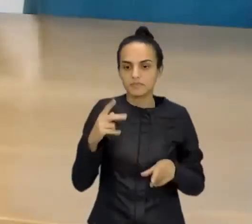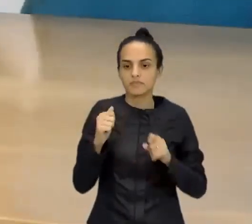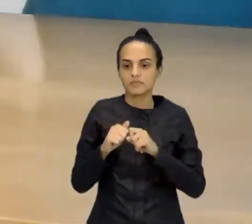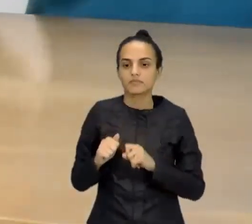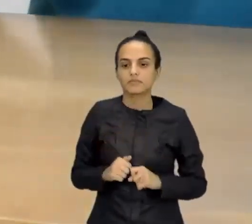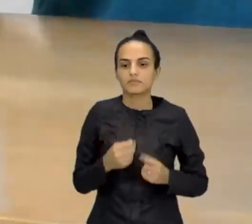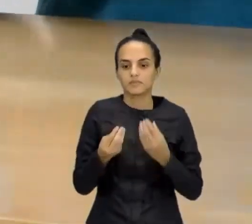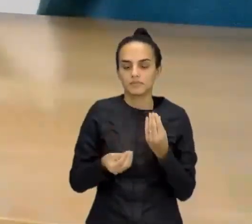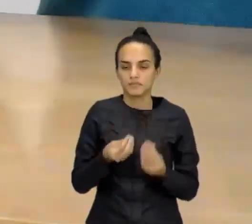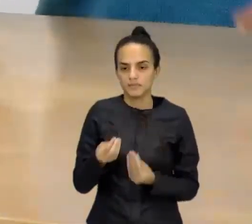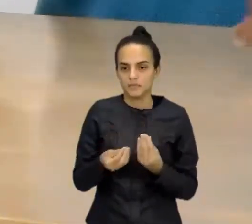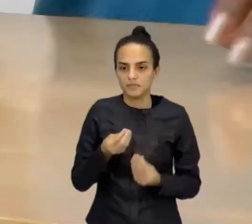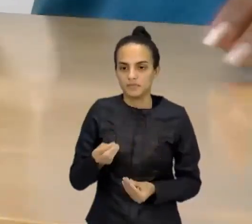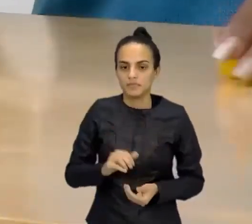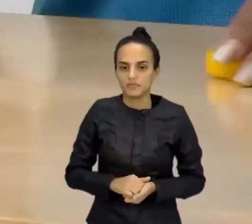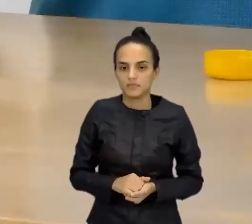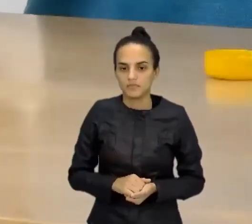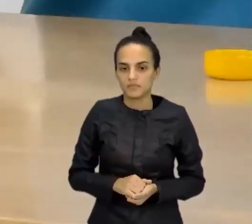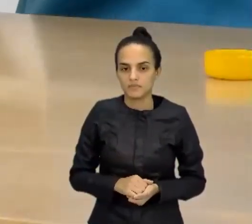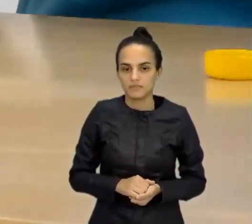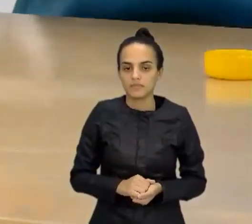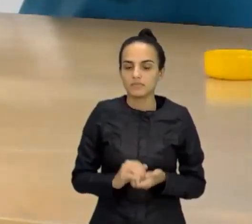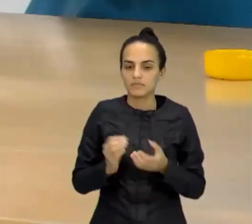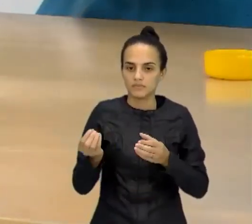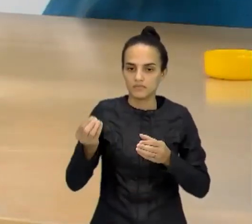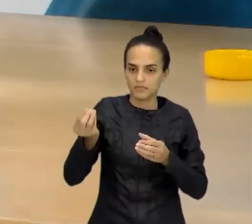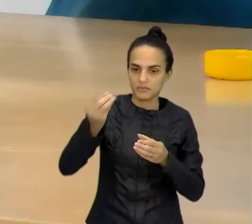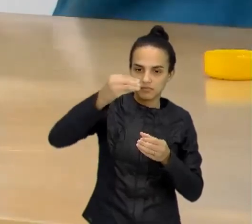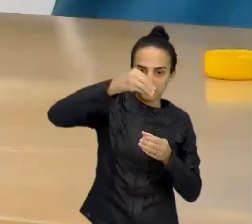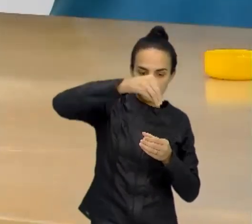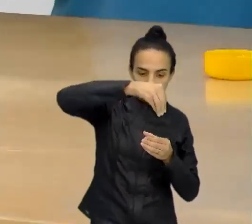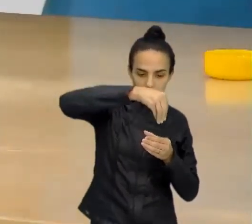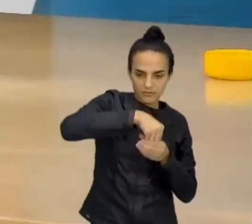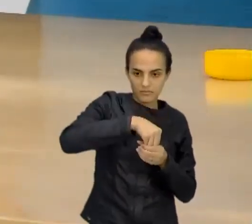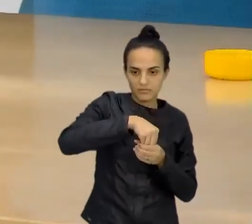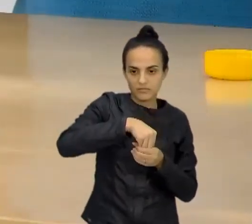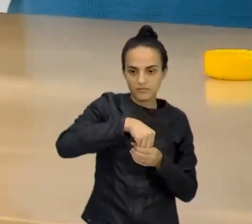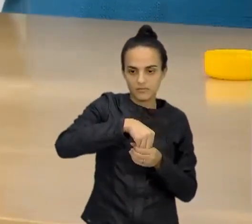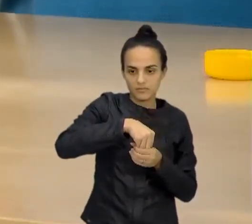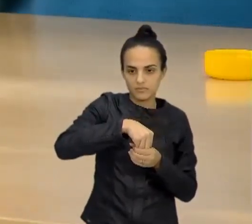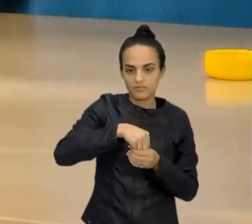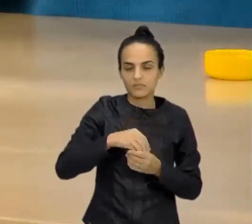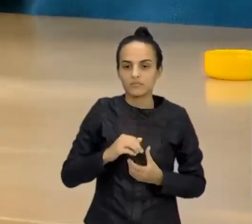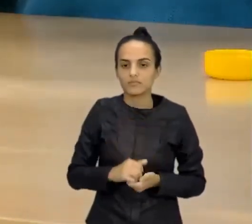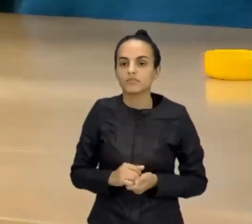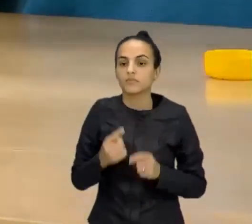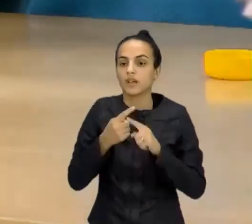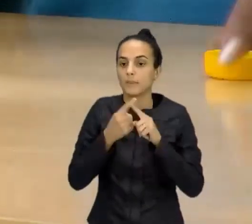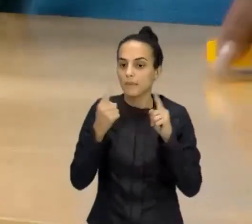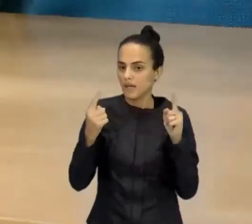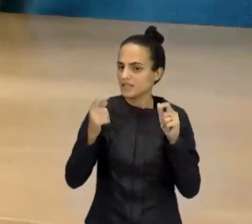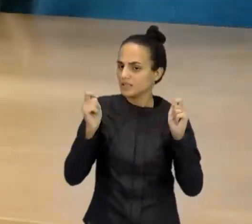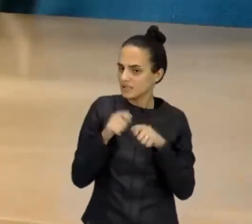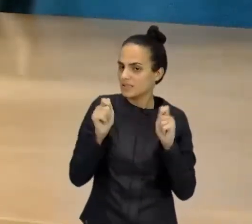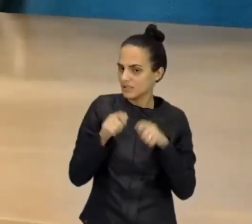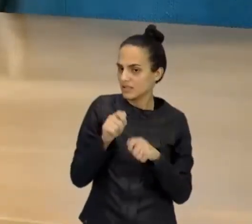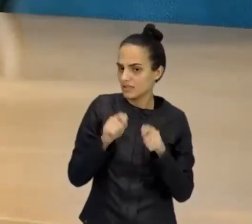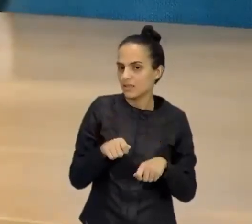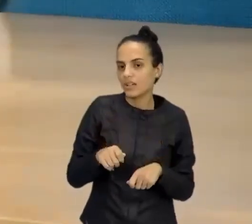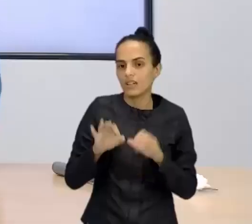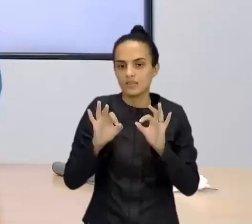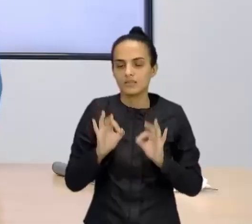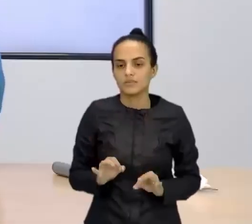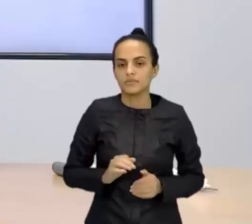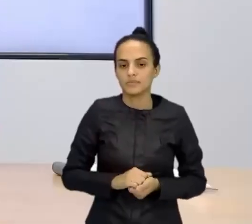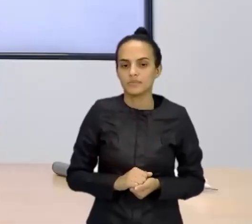seguinte, colocar essa garrafa no sereno, no lugar onde que ninguém assim mexa, mas que funciona bem e